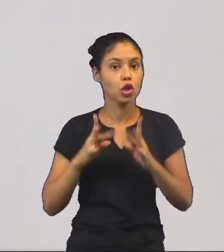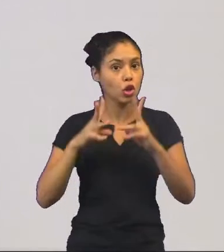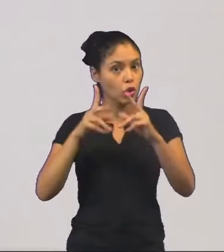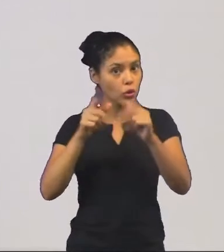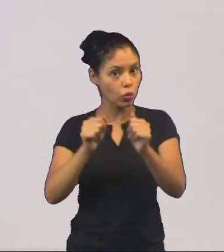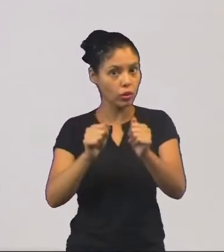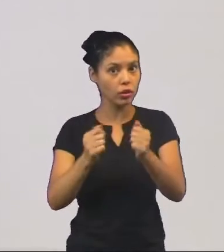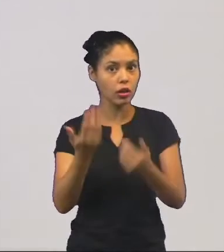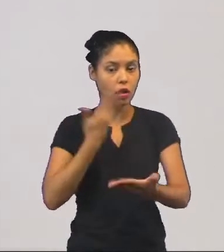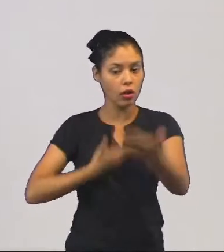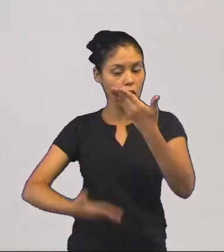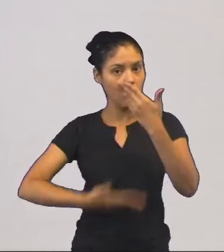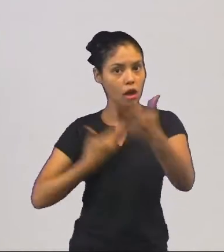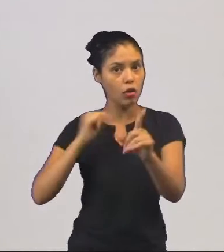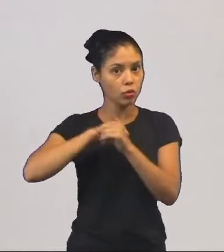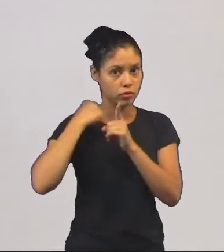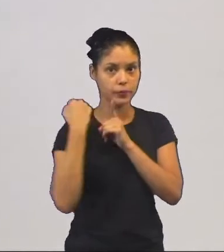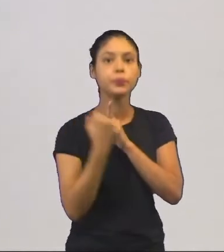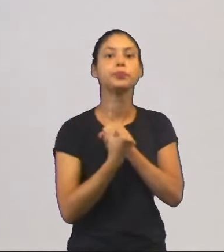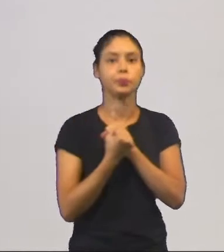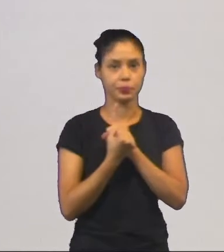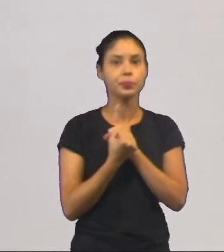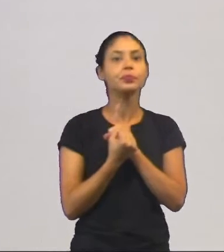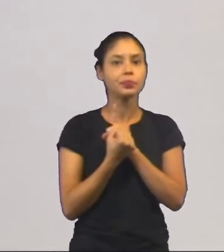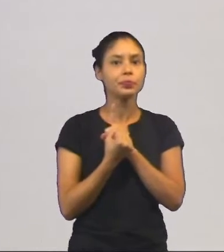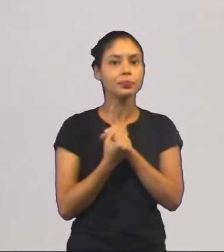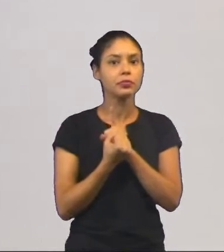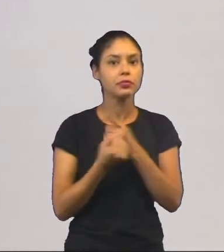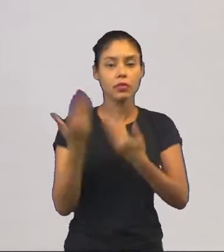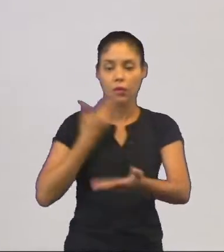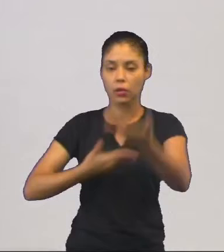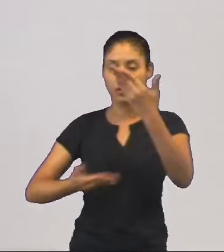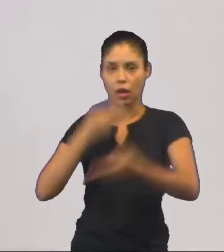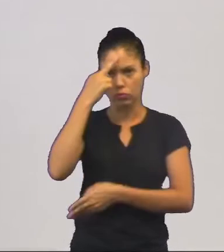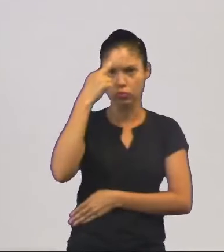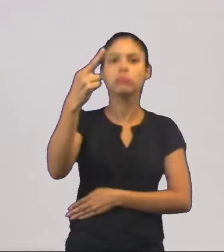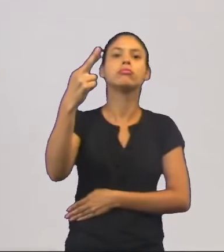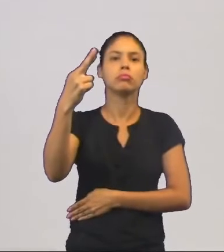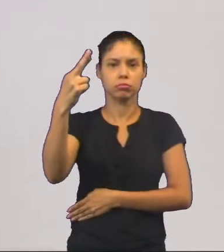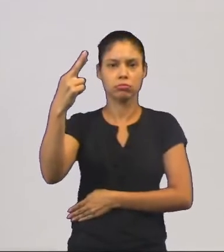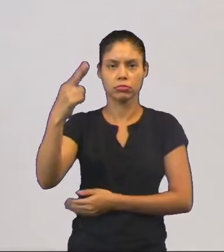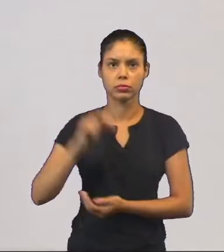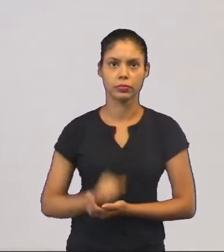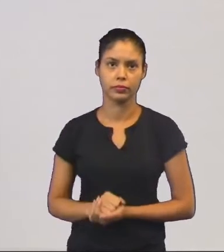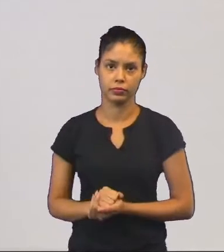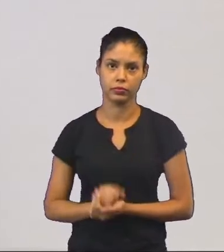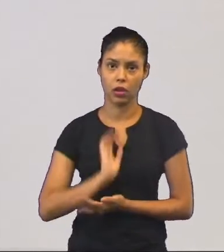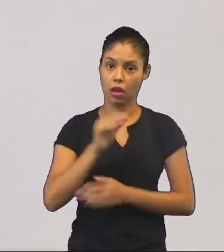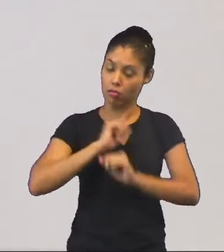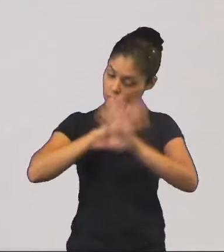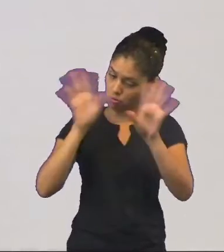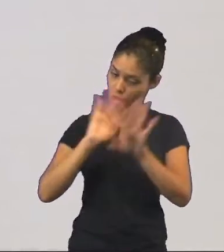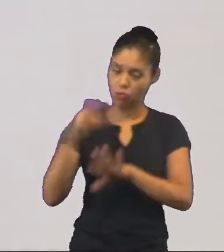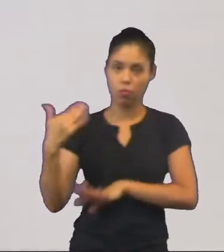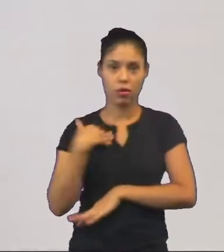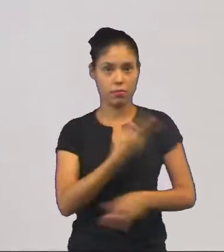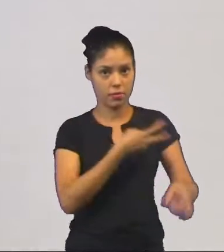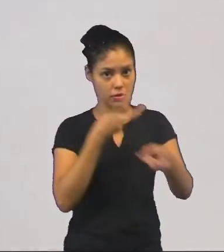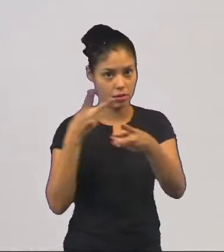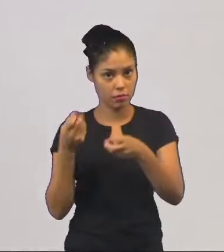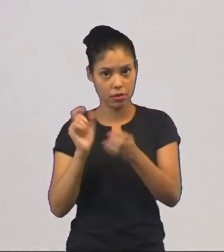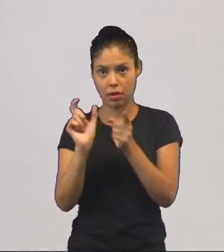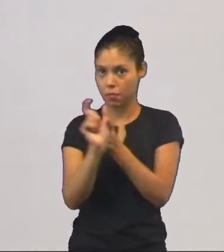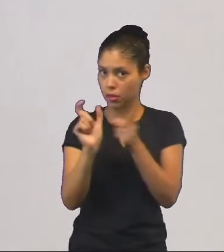todas as nossas relações sociais, elas são relações de dominação. É claro que quando nós ouvimos essa